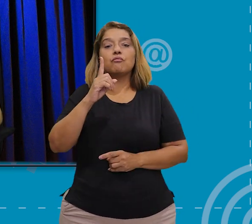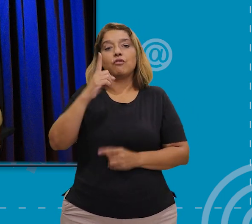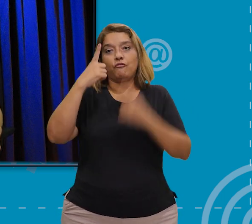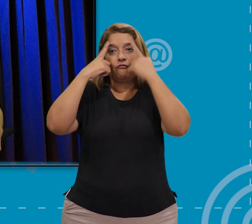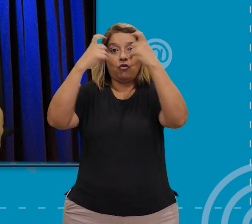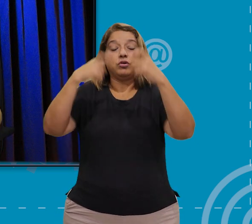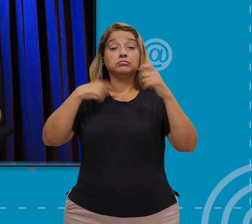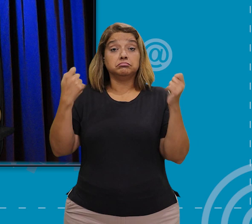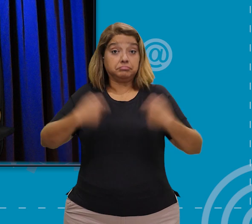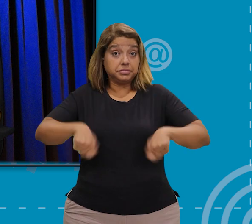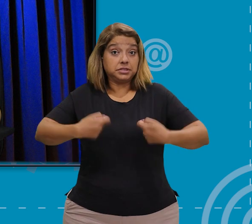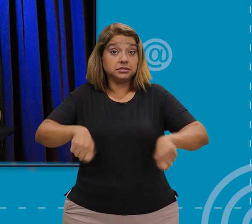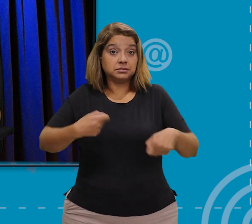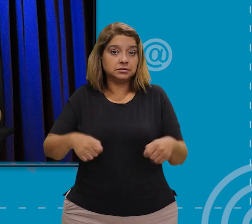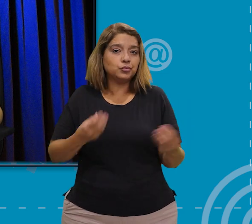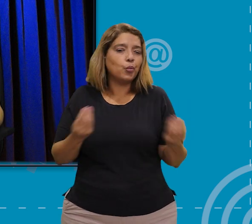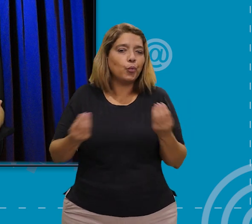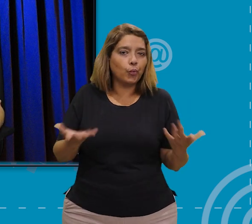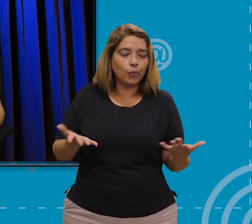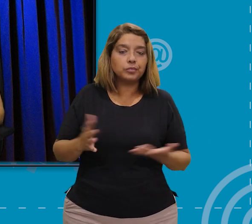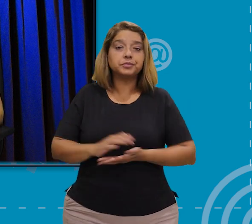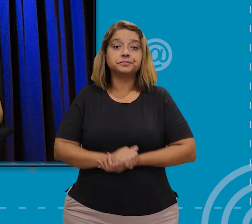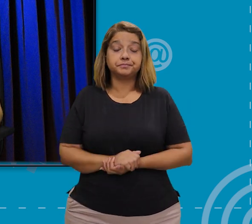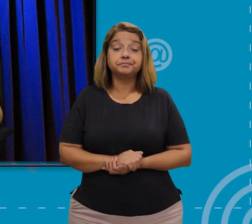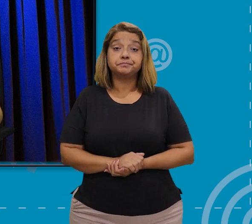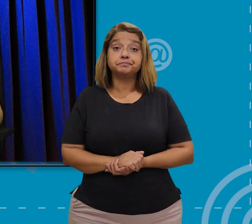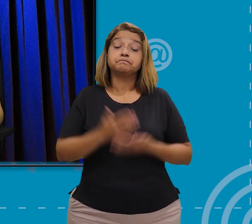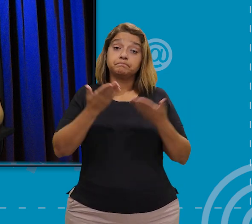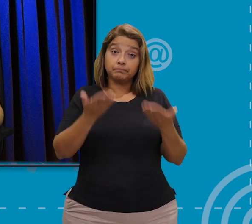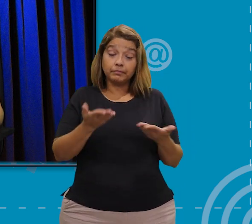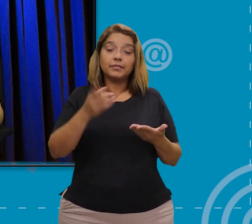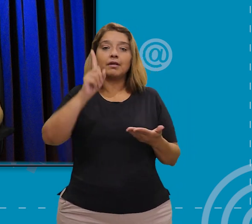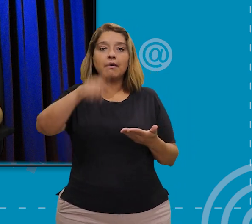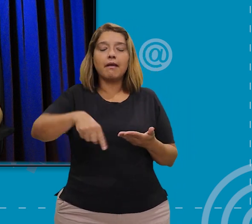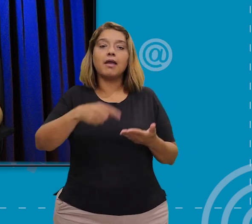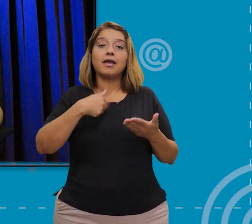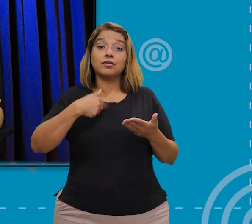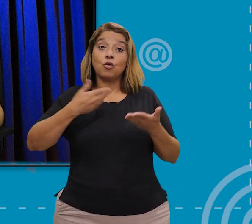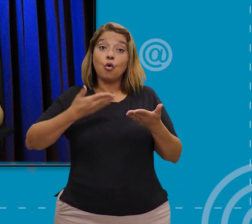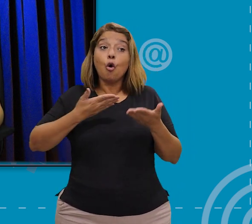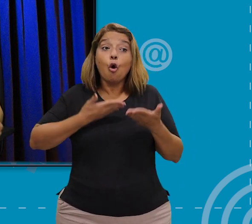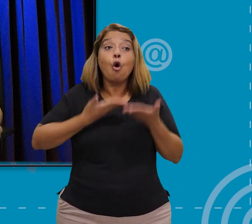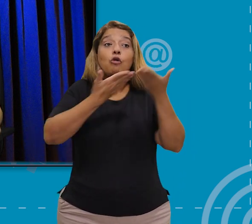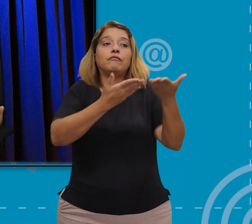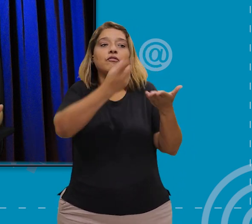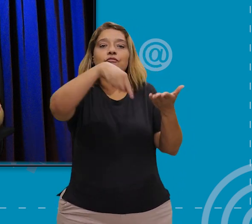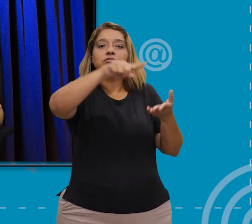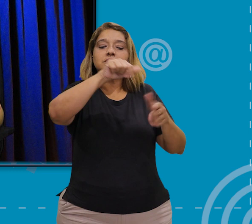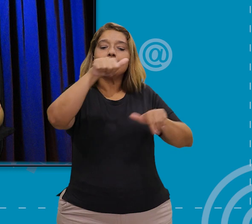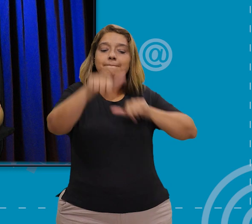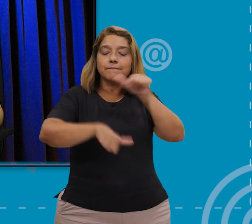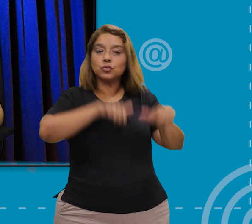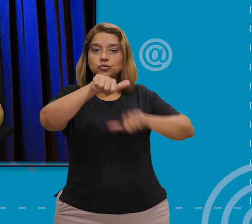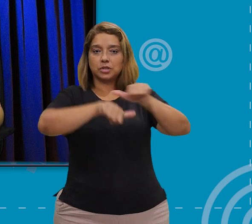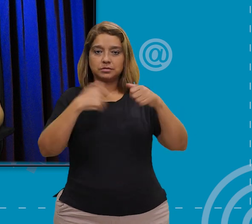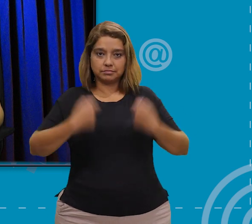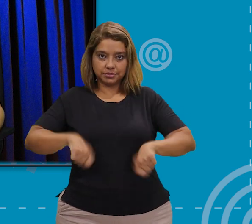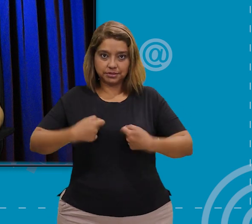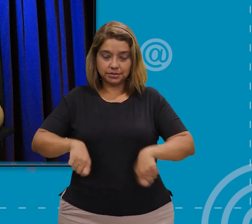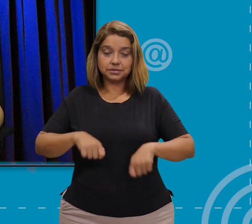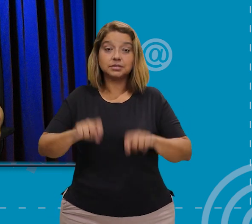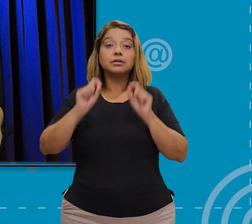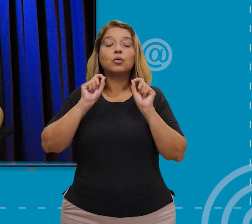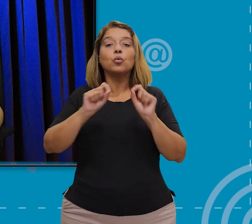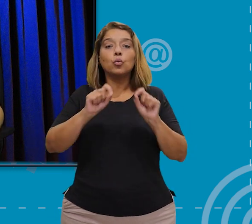antes, é um convite para uma mudança, né? Então, se você adotar isso como uma filosofia de vida,